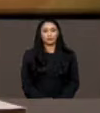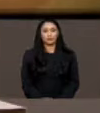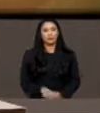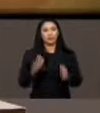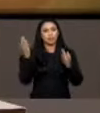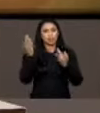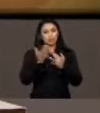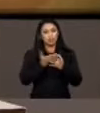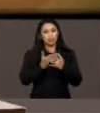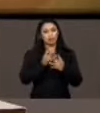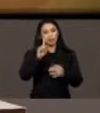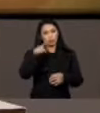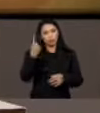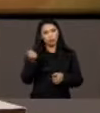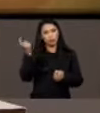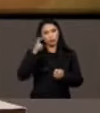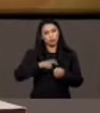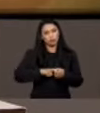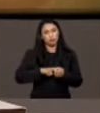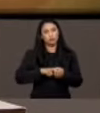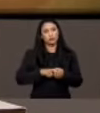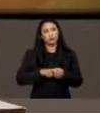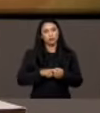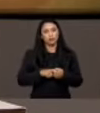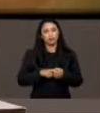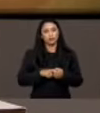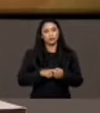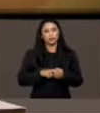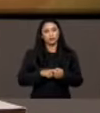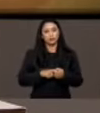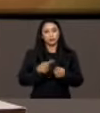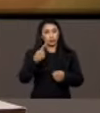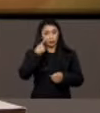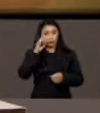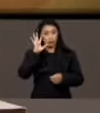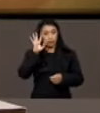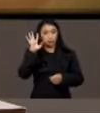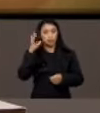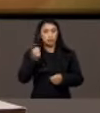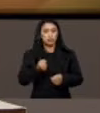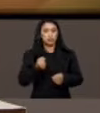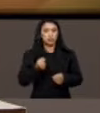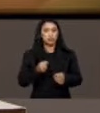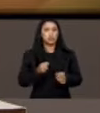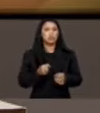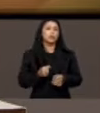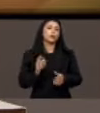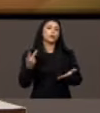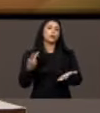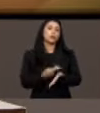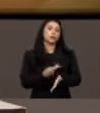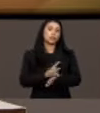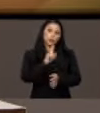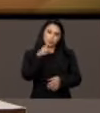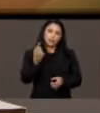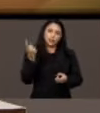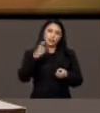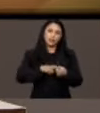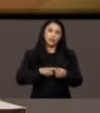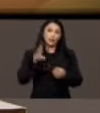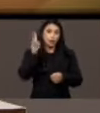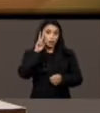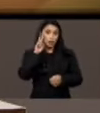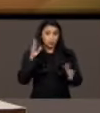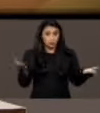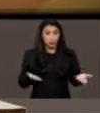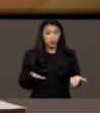Intervalo, daqui a pouquinho nós voltamos para rever. Houve decisão, portanto, na primeira parte da sessão plenária de hoje. Daqui a pouquinho a gente volta. E lembrando que